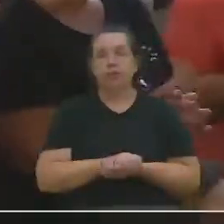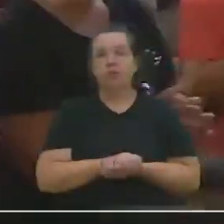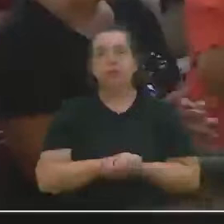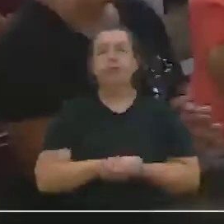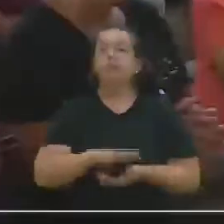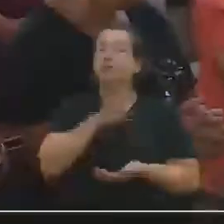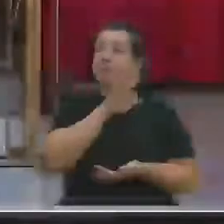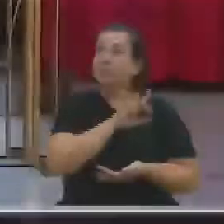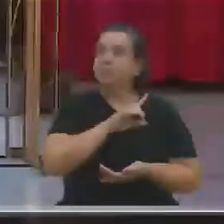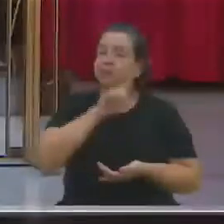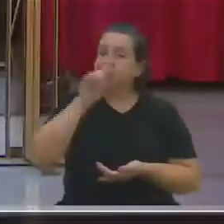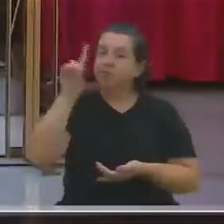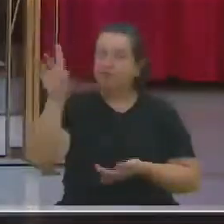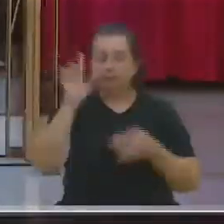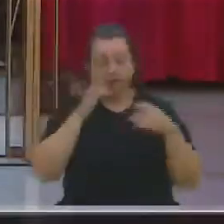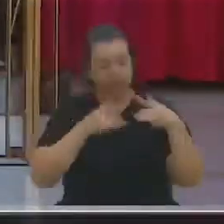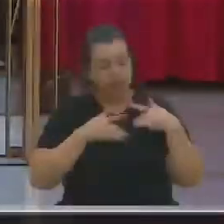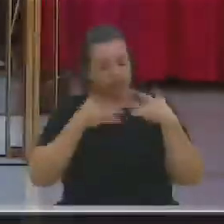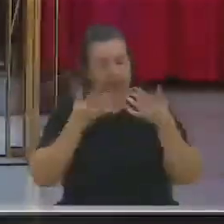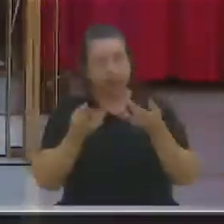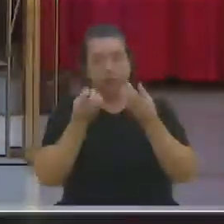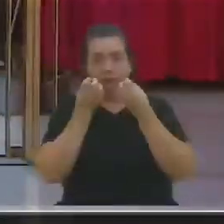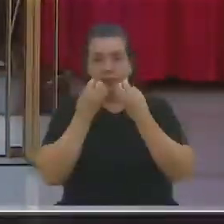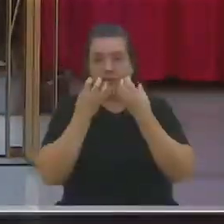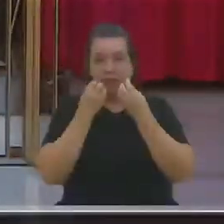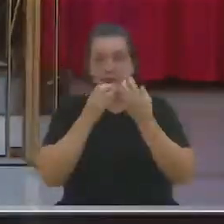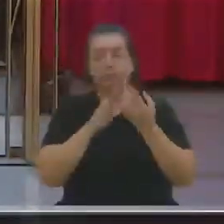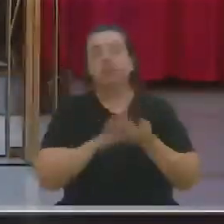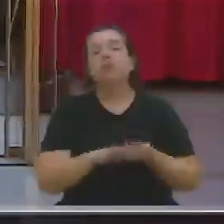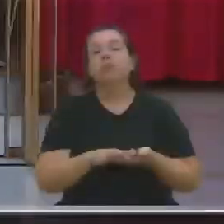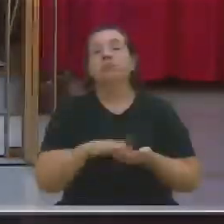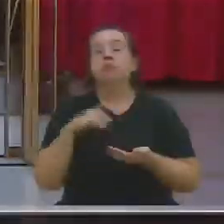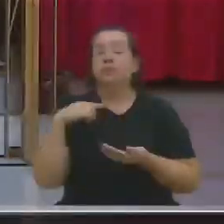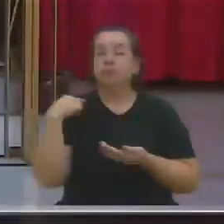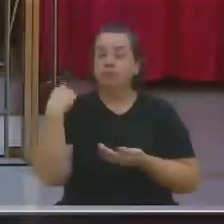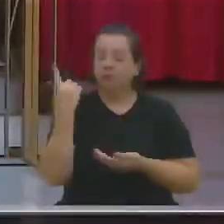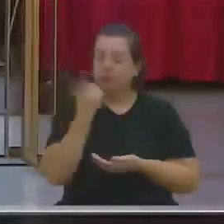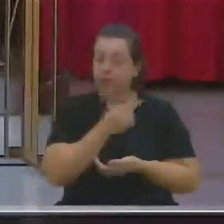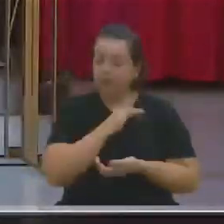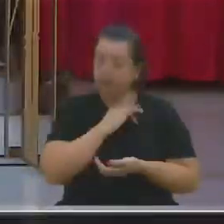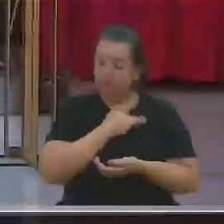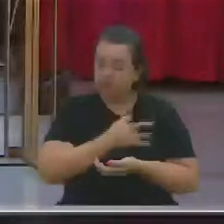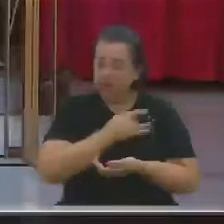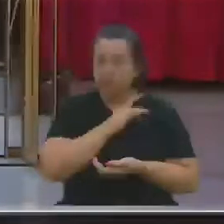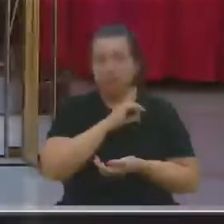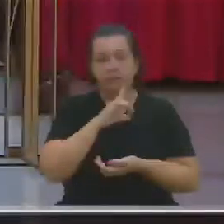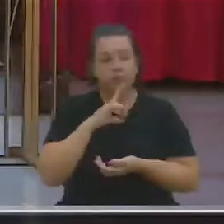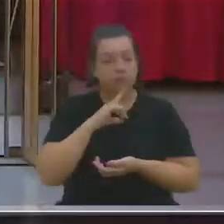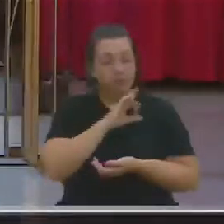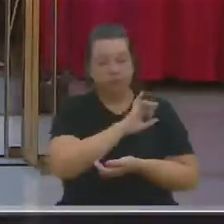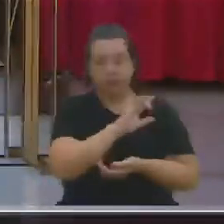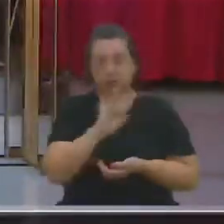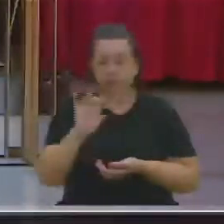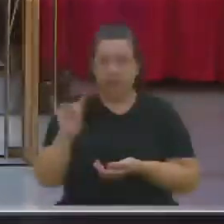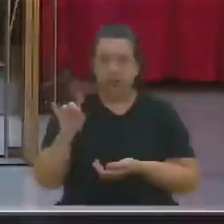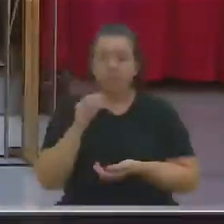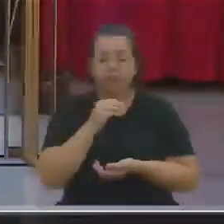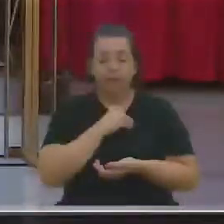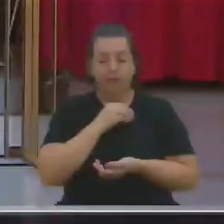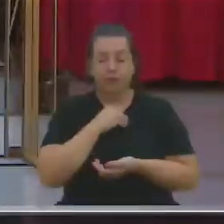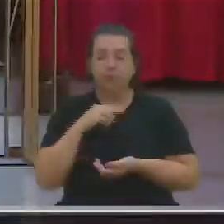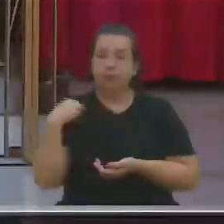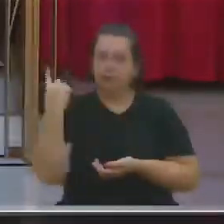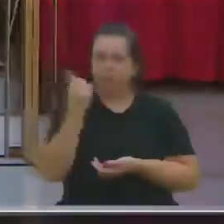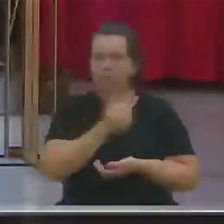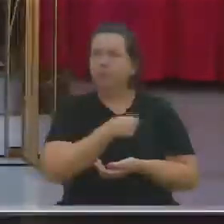nós. Deus, cheio de misericórdia, tenha compaixão de cada um de nós. Perdoe, Senhor,